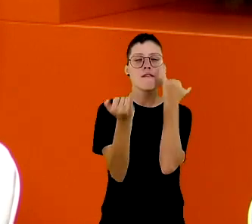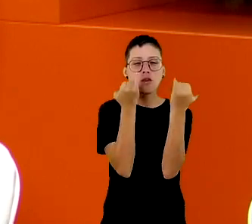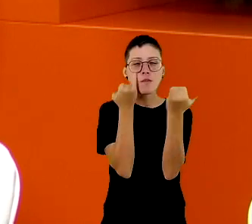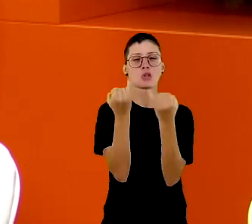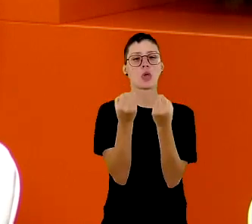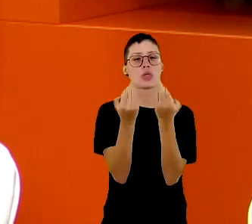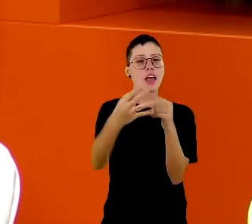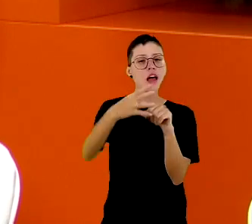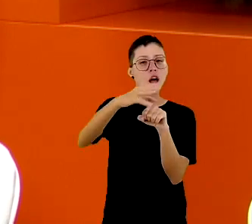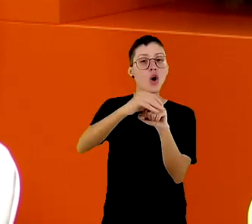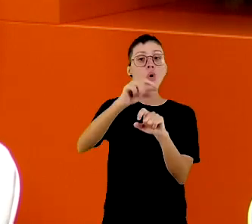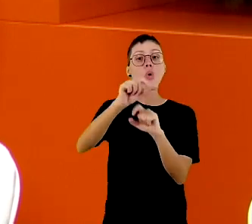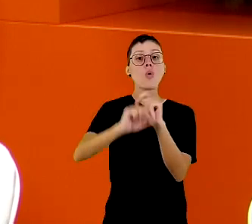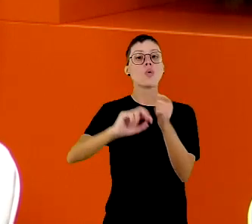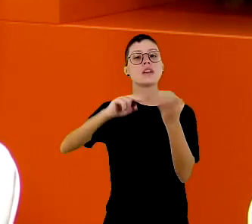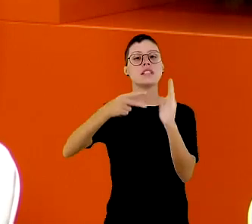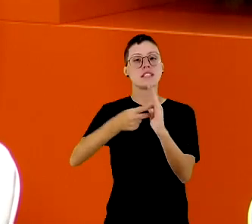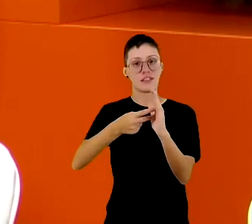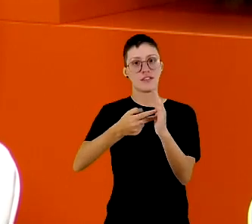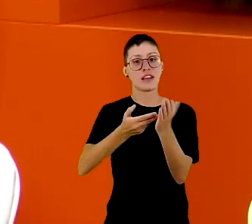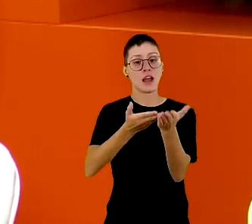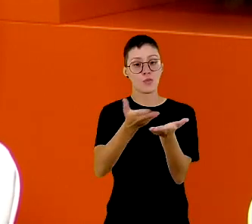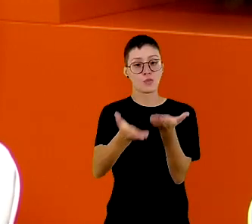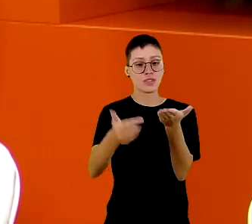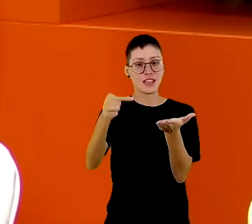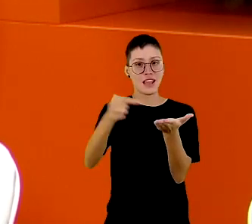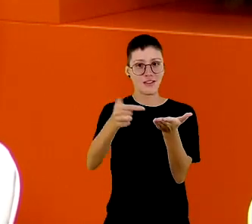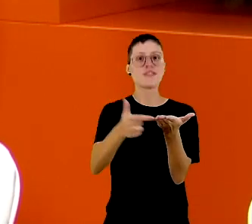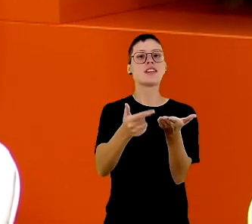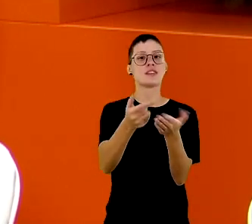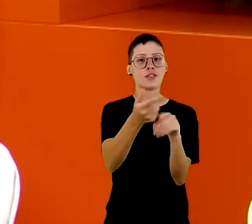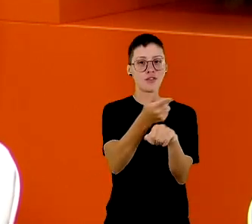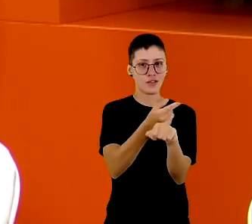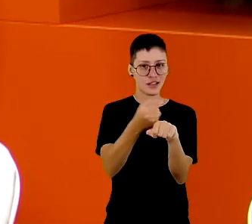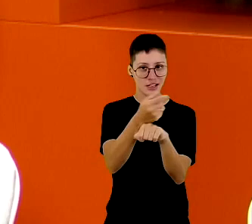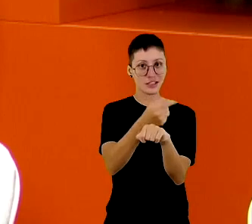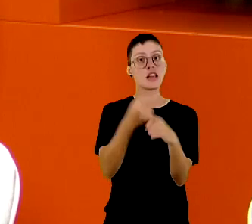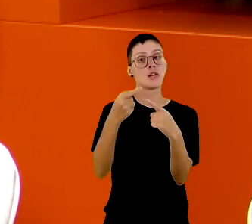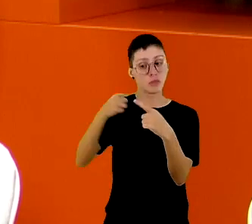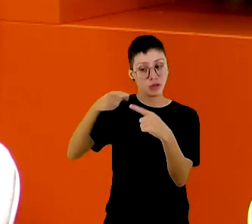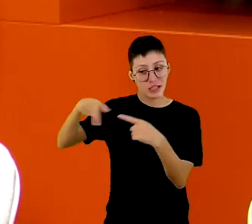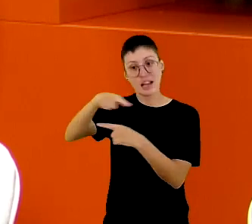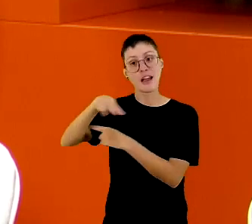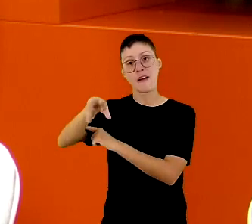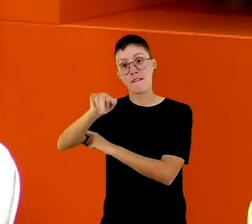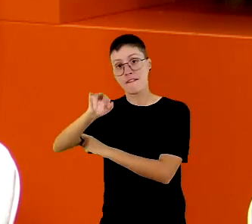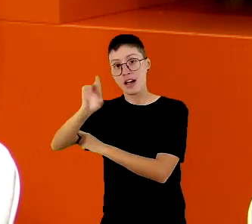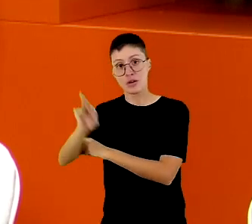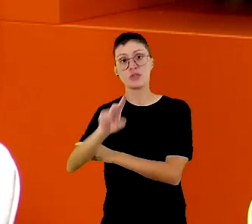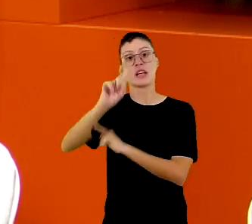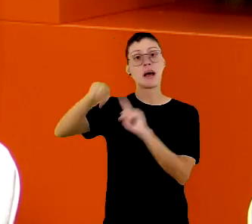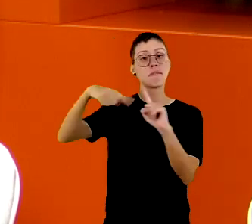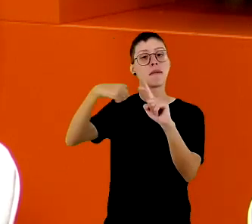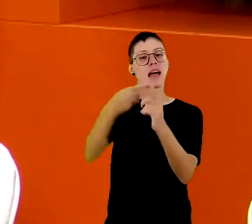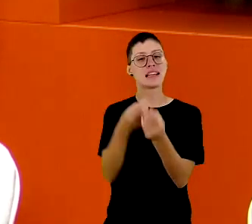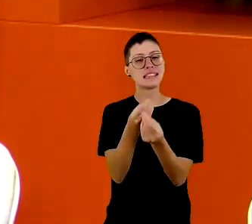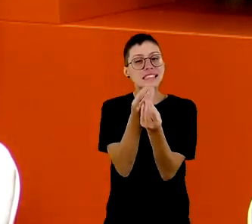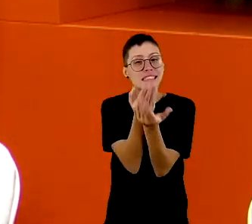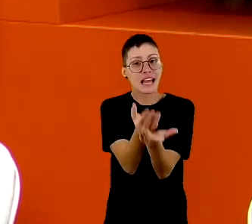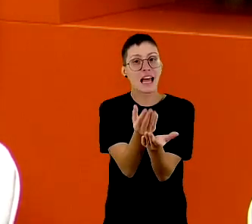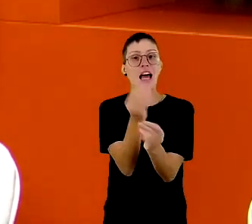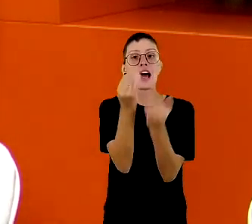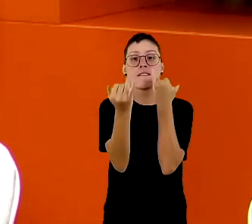serviço financeiro, porque eles vão ser acessados pelos nossos clientes e fornecedores, além de dar para eles a